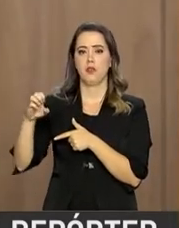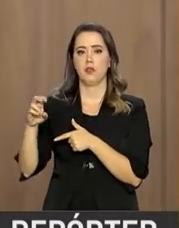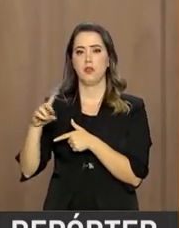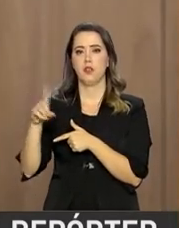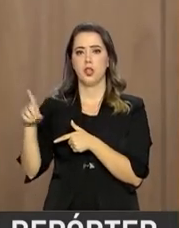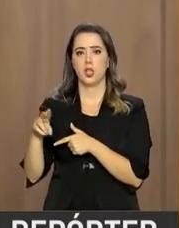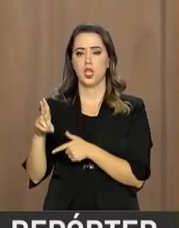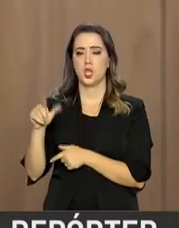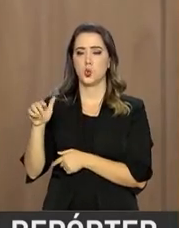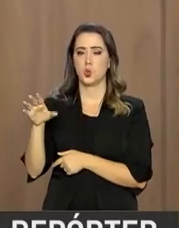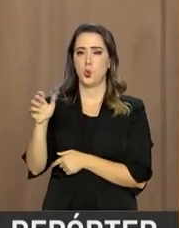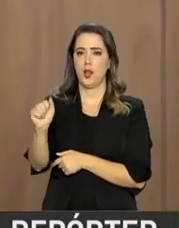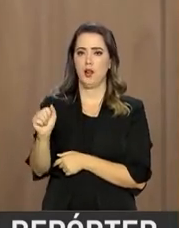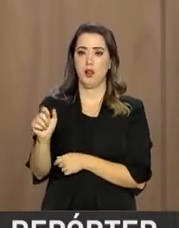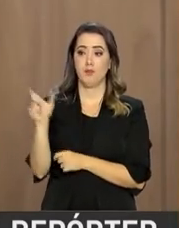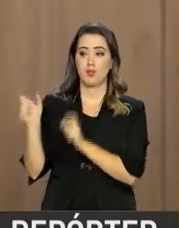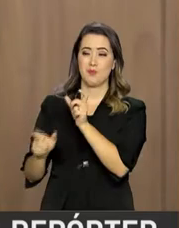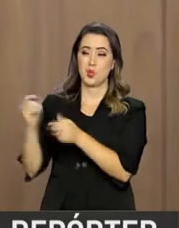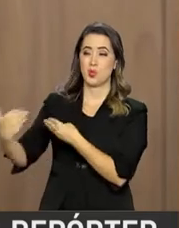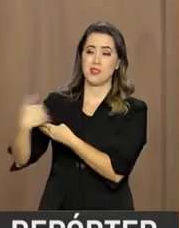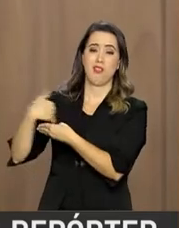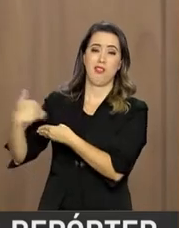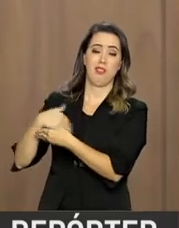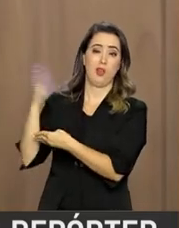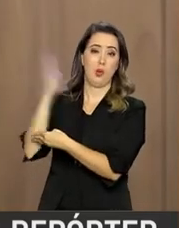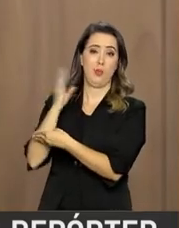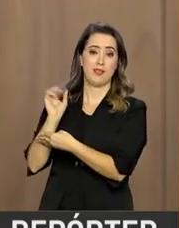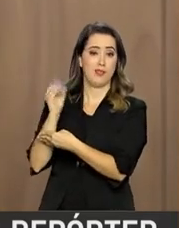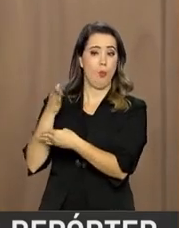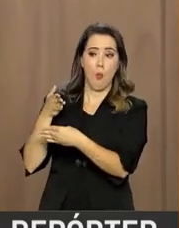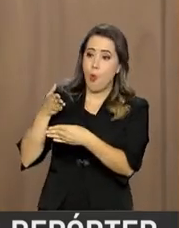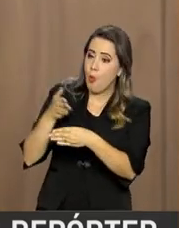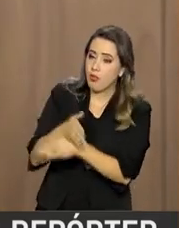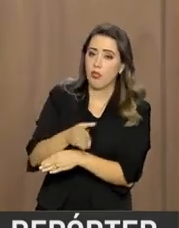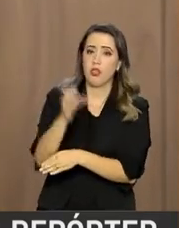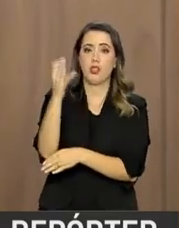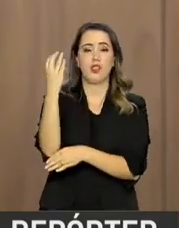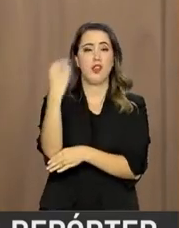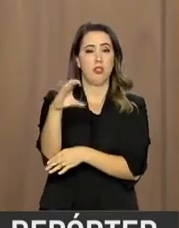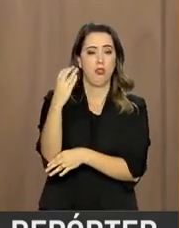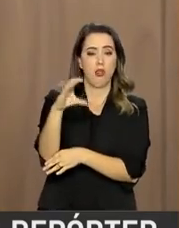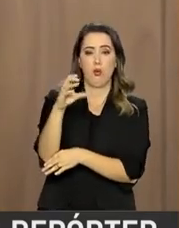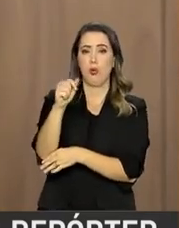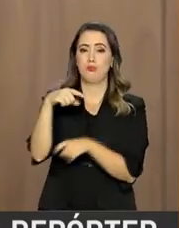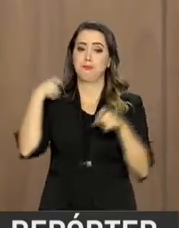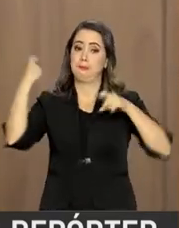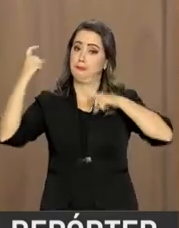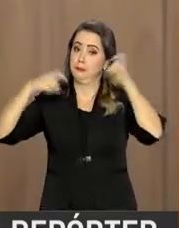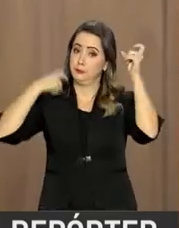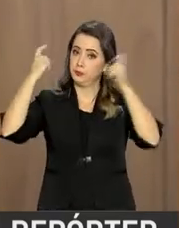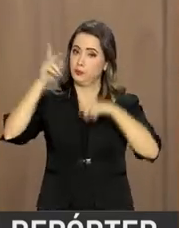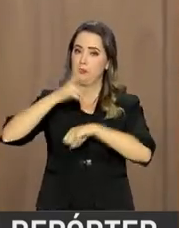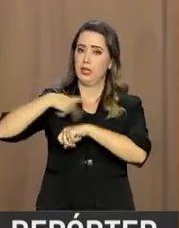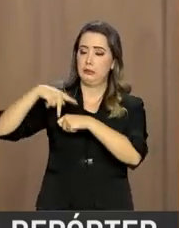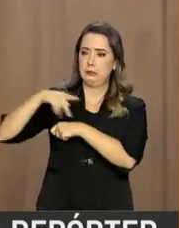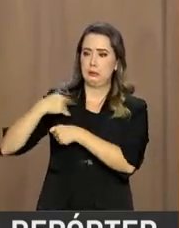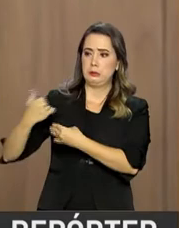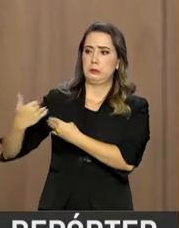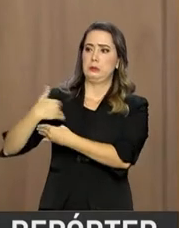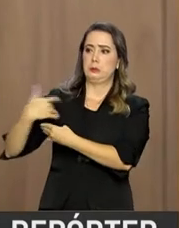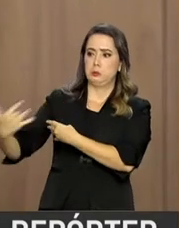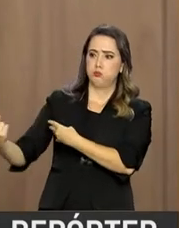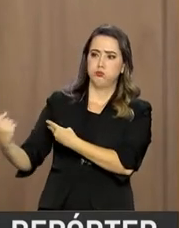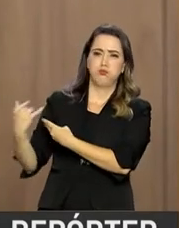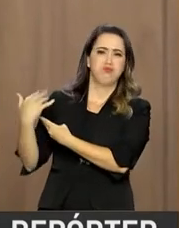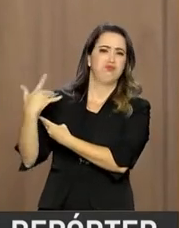iso do venezuelano para o brasil e para a colômbia perturba os países da américa latina